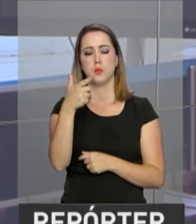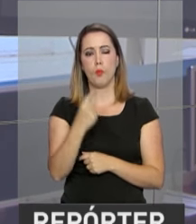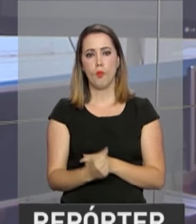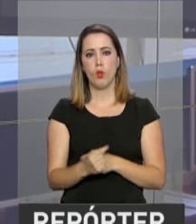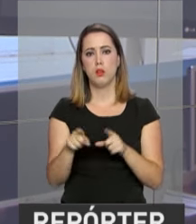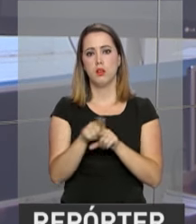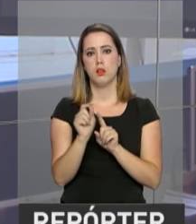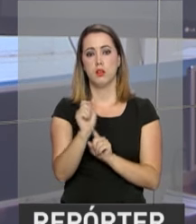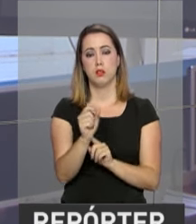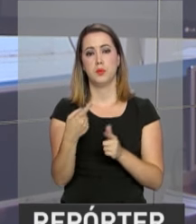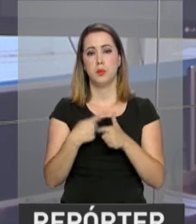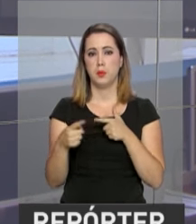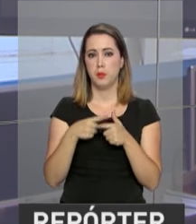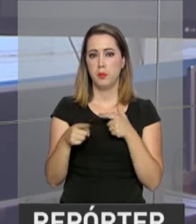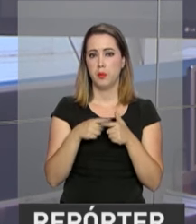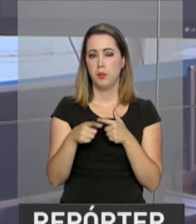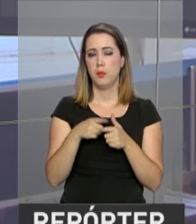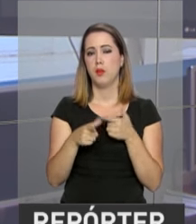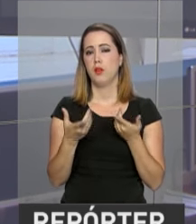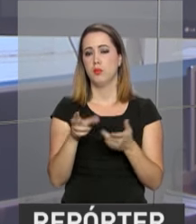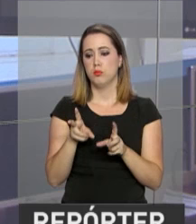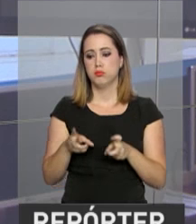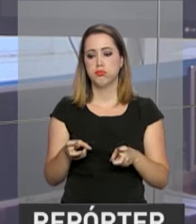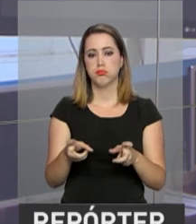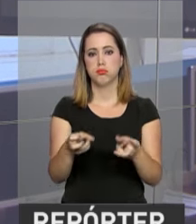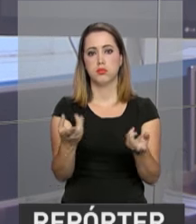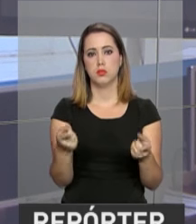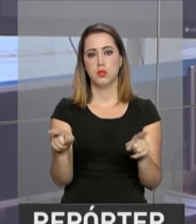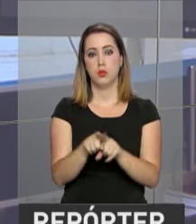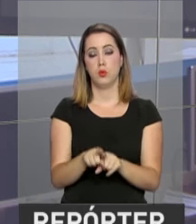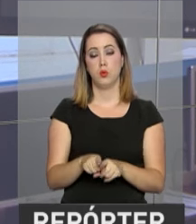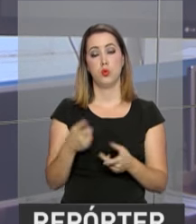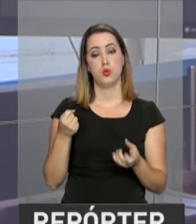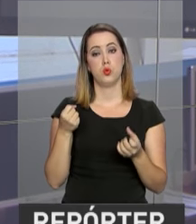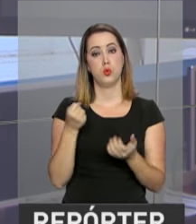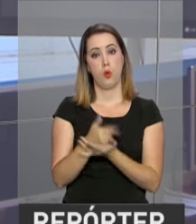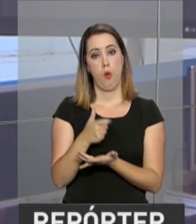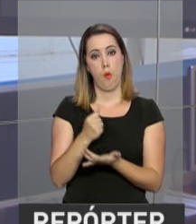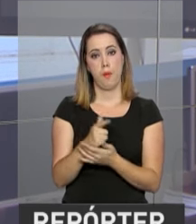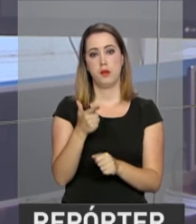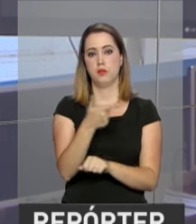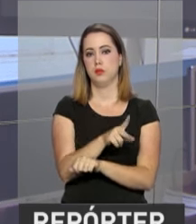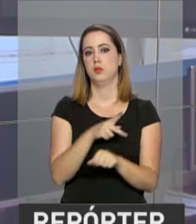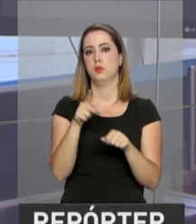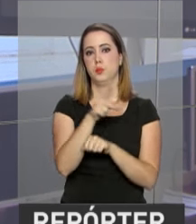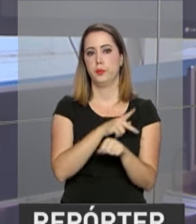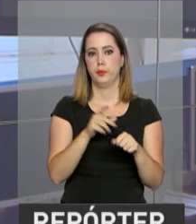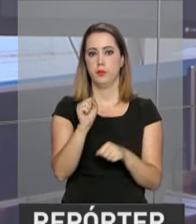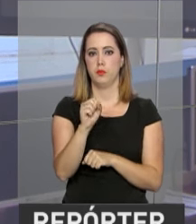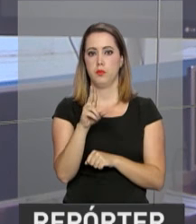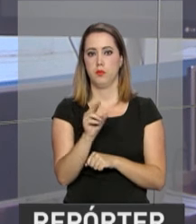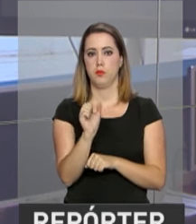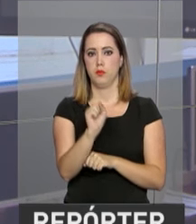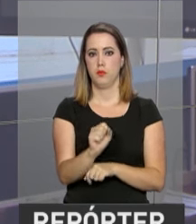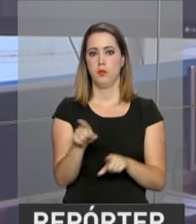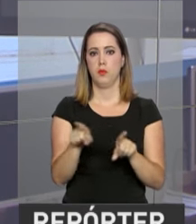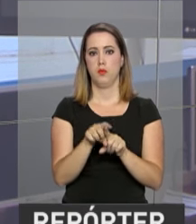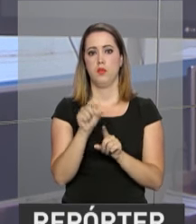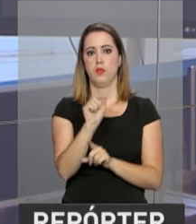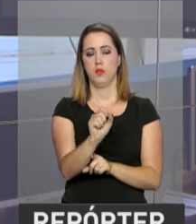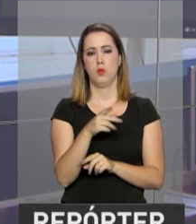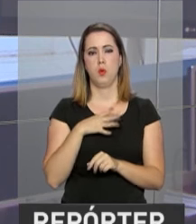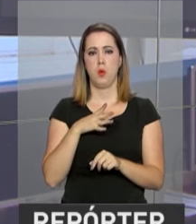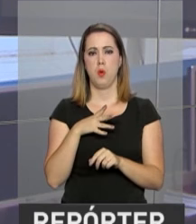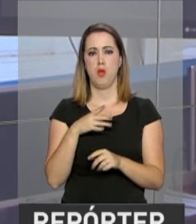quimioterapia hoje esses remédios são importados pelo sus além disso testes que diagnosticam diagnosticam